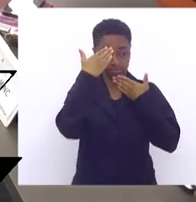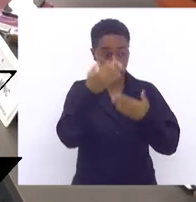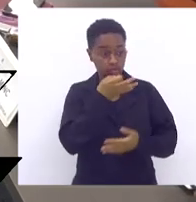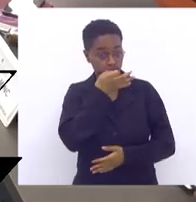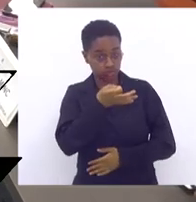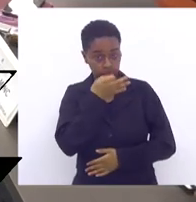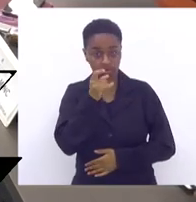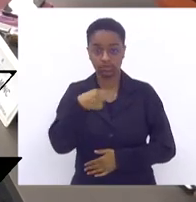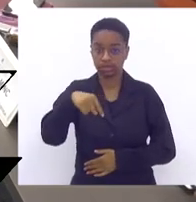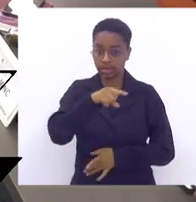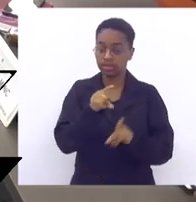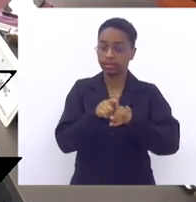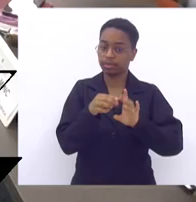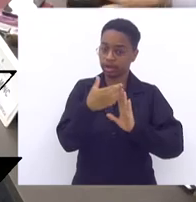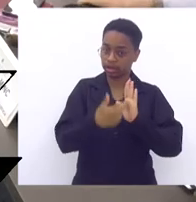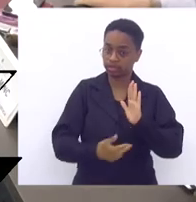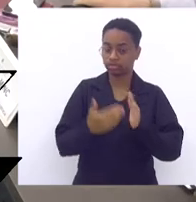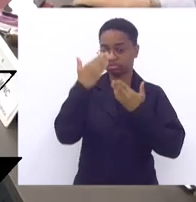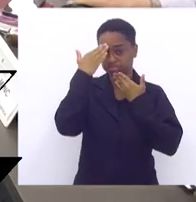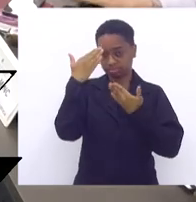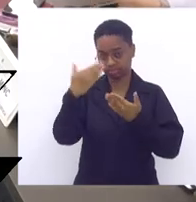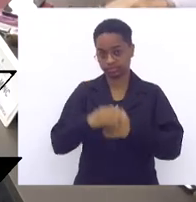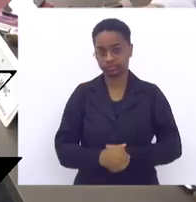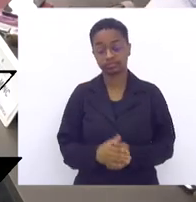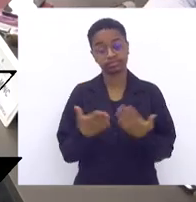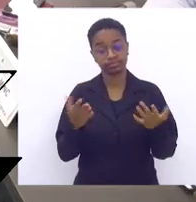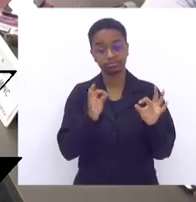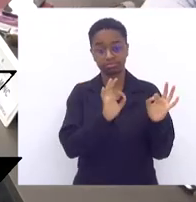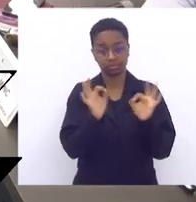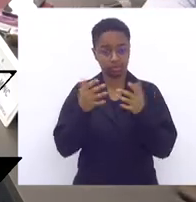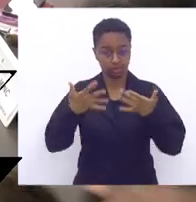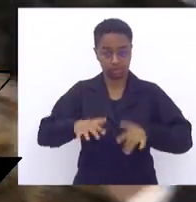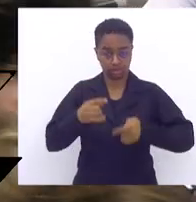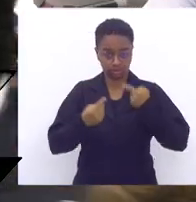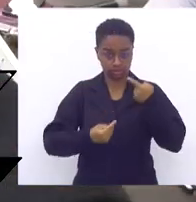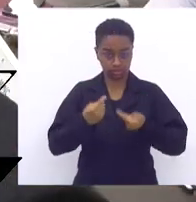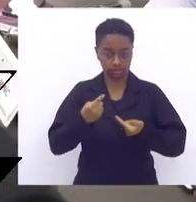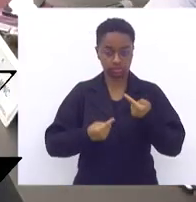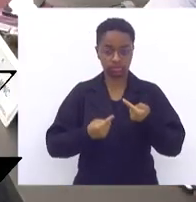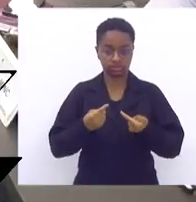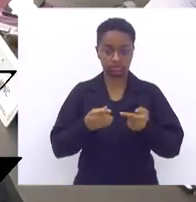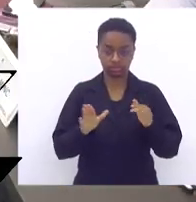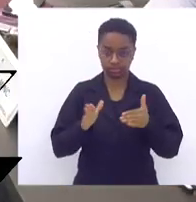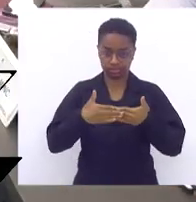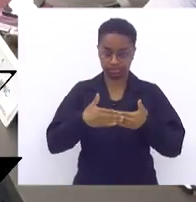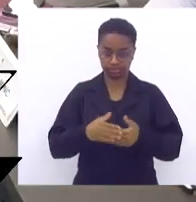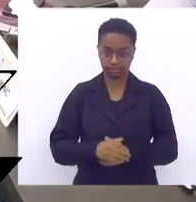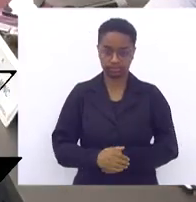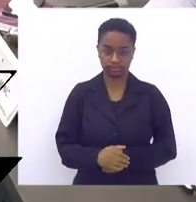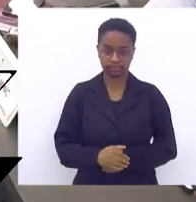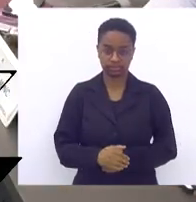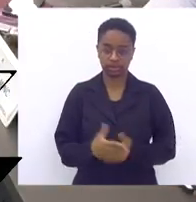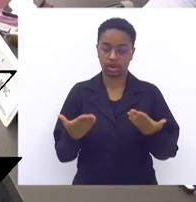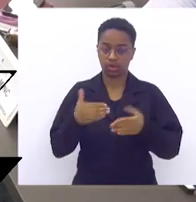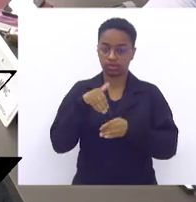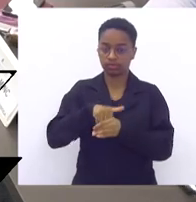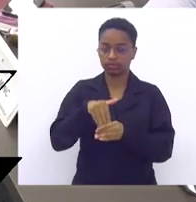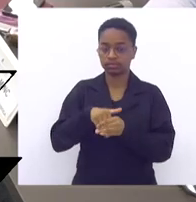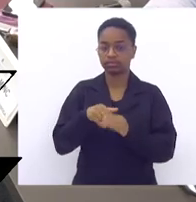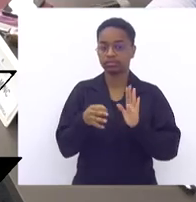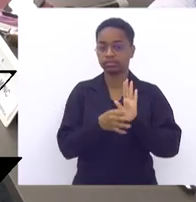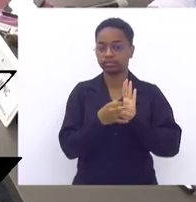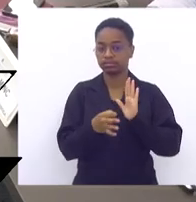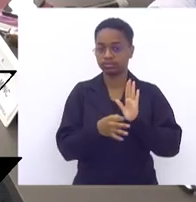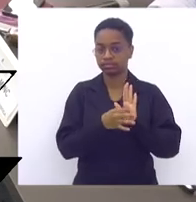o relator de se prontificar. Então, não havendo quem queira discutir, Encerrada a discussão, em votação o